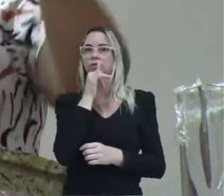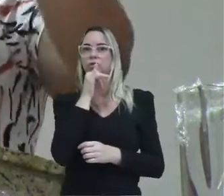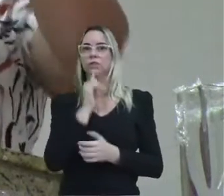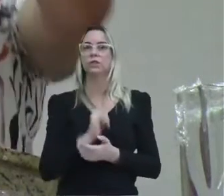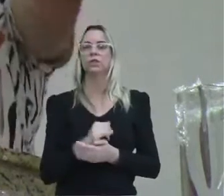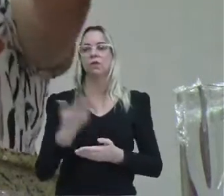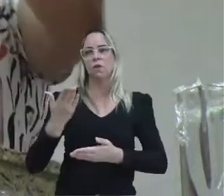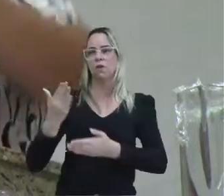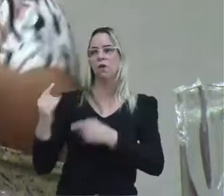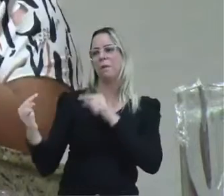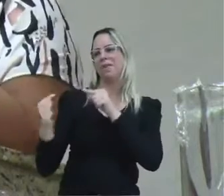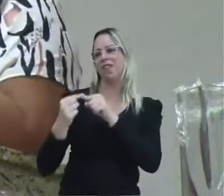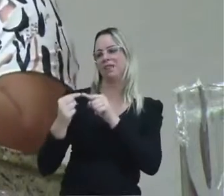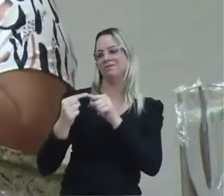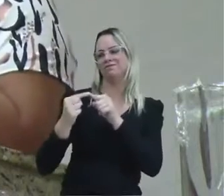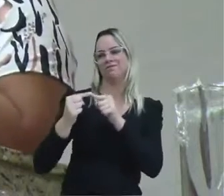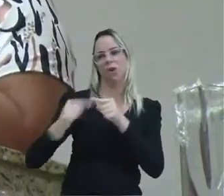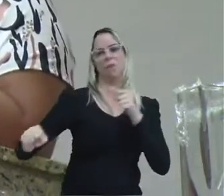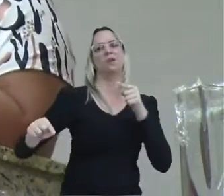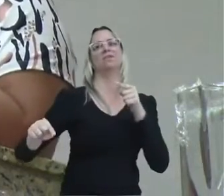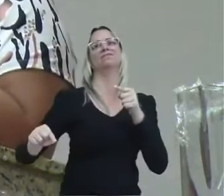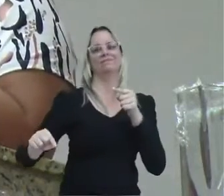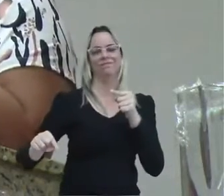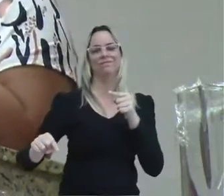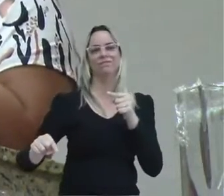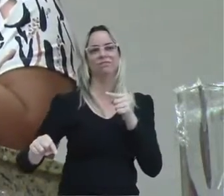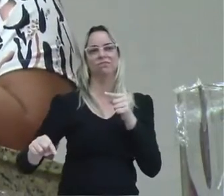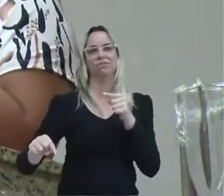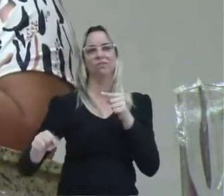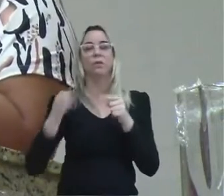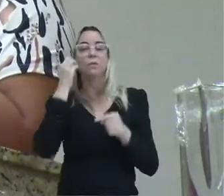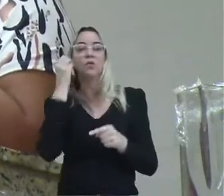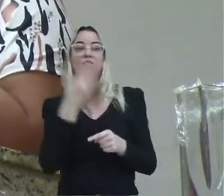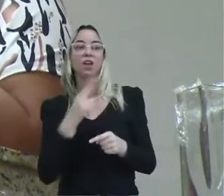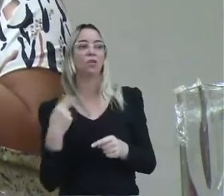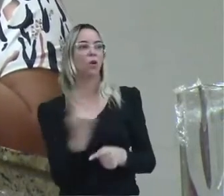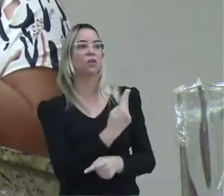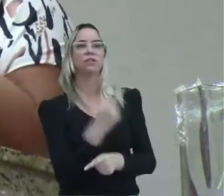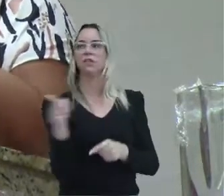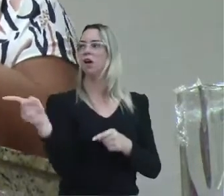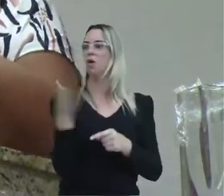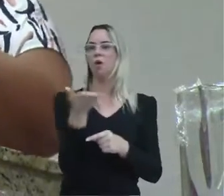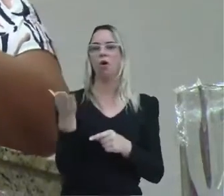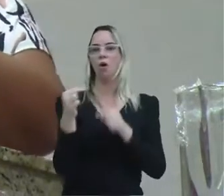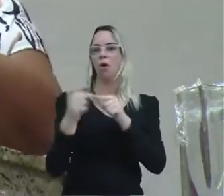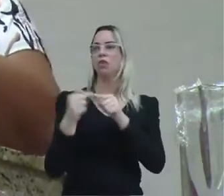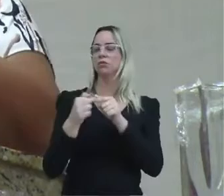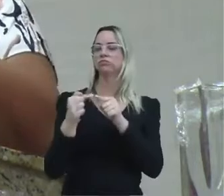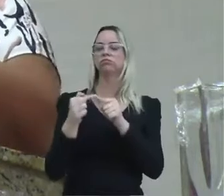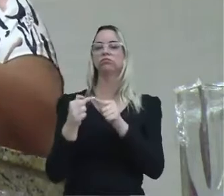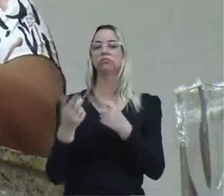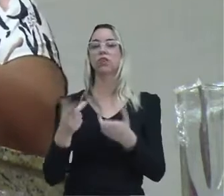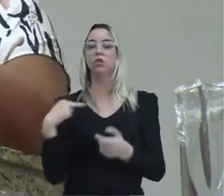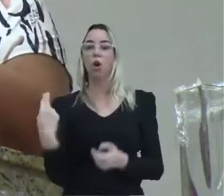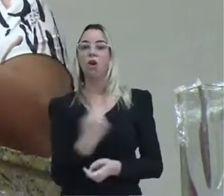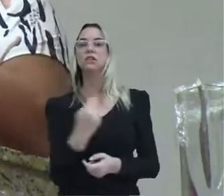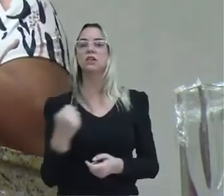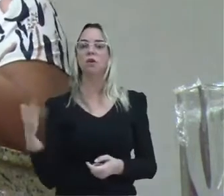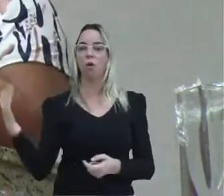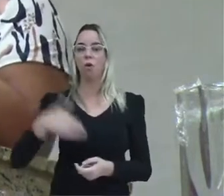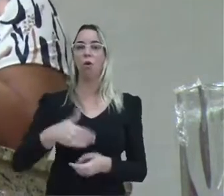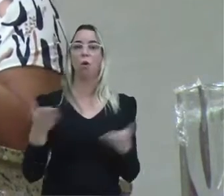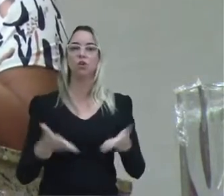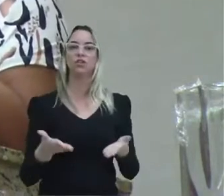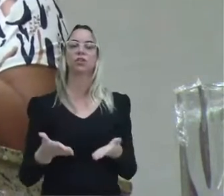do momento que é enviado e posteriormente apresentado a nós. Eu tenho certeza que vocês concordam com isso. Então, a nossa vinda aqui é